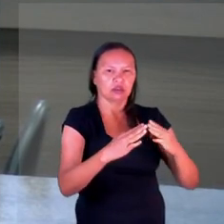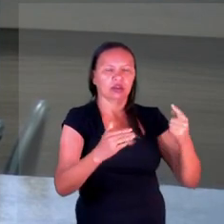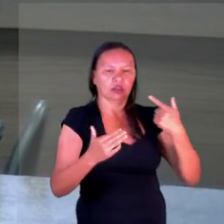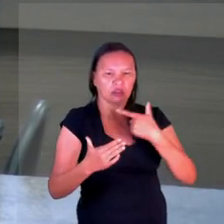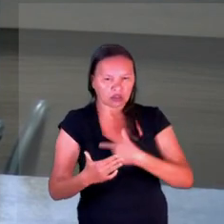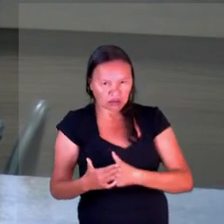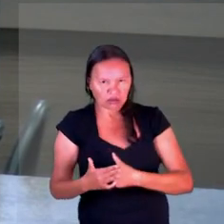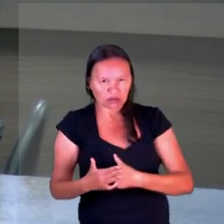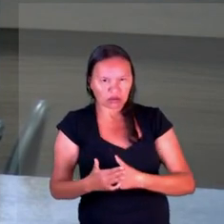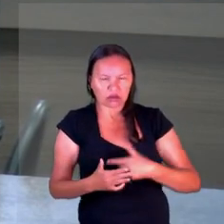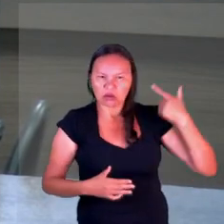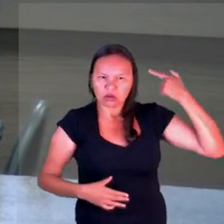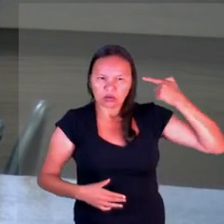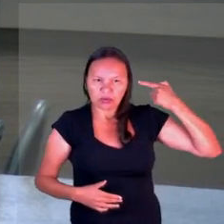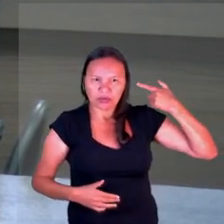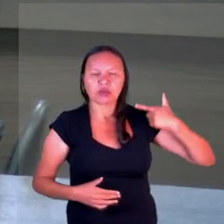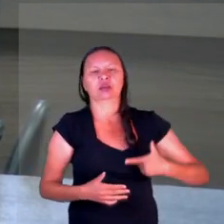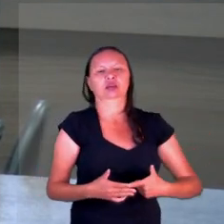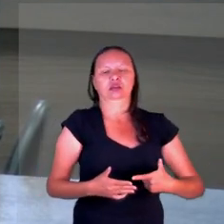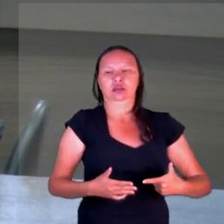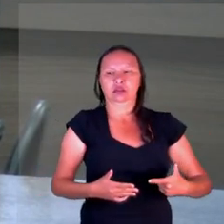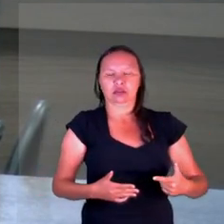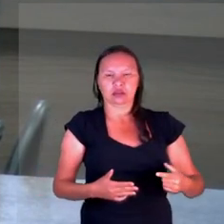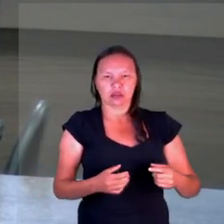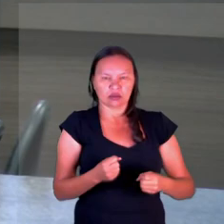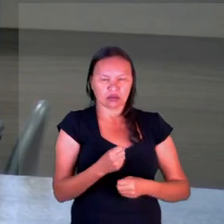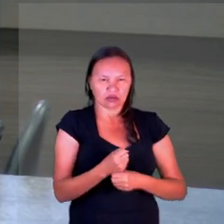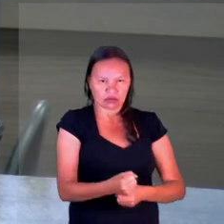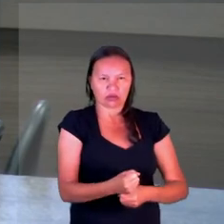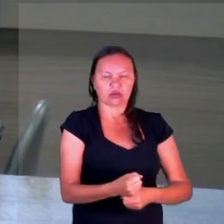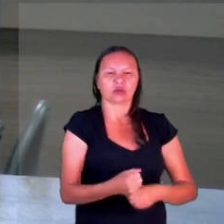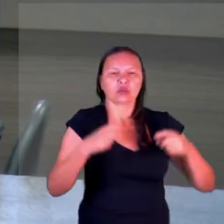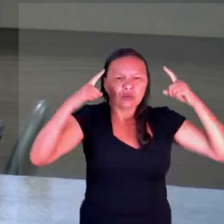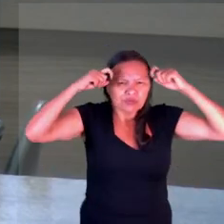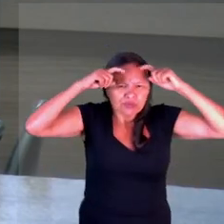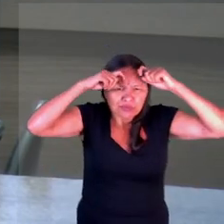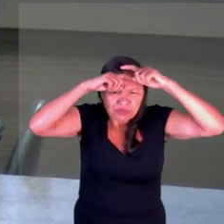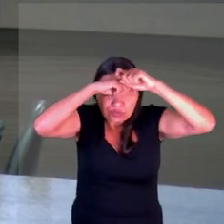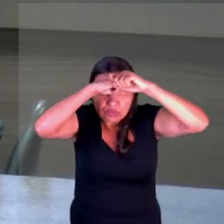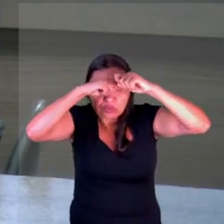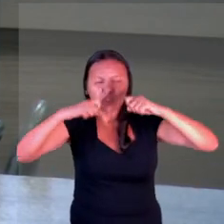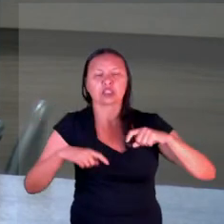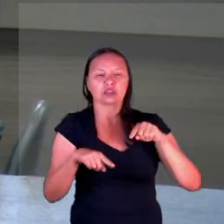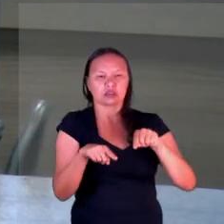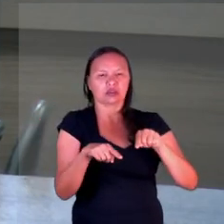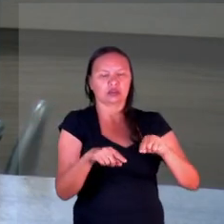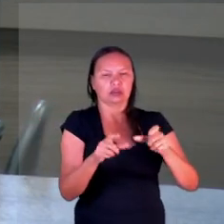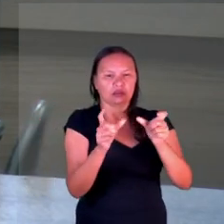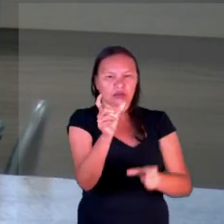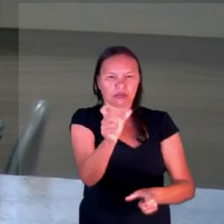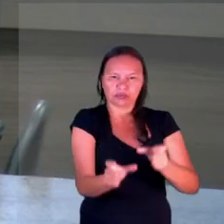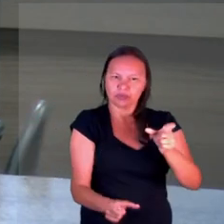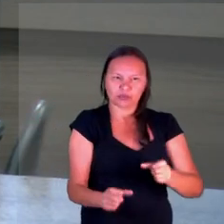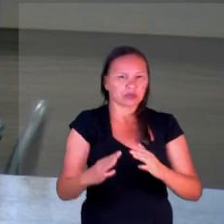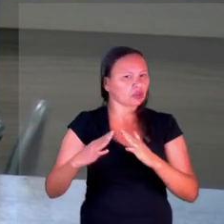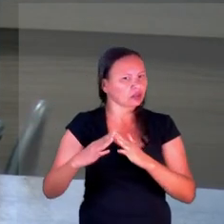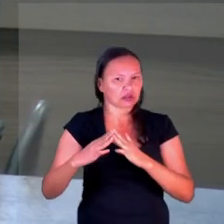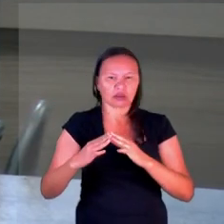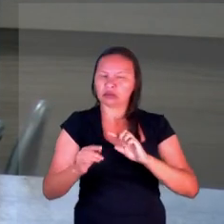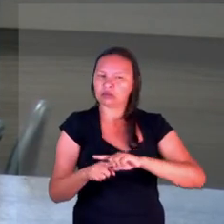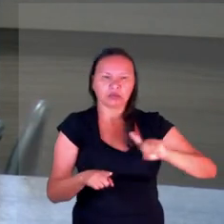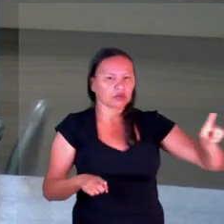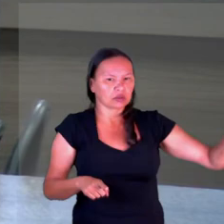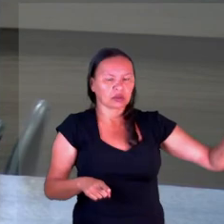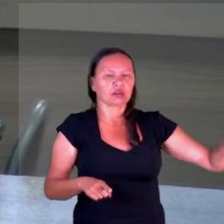ameaçado o promotor né foi colocado numa situação difícil porque aquelas pessoas que estavam lá não queriam sair apesar dessas